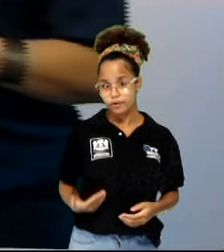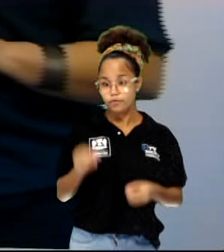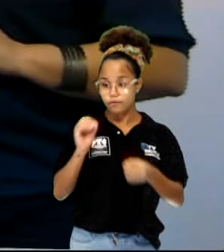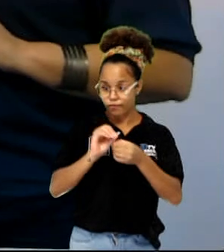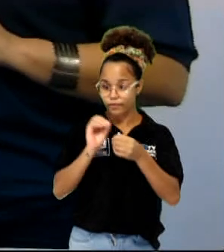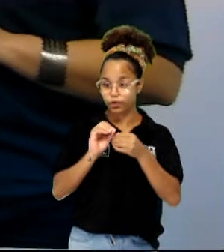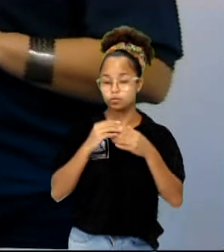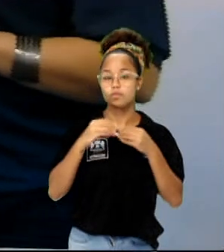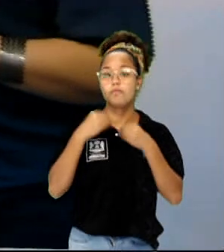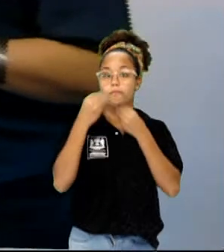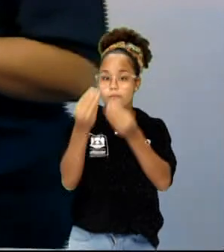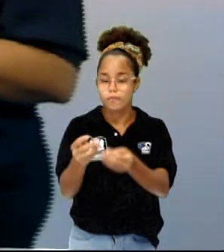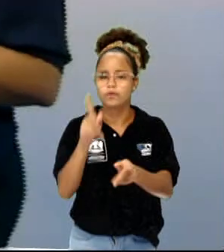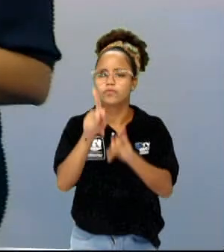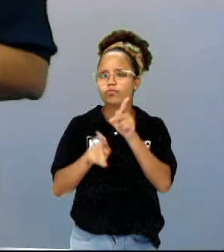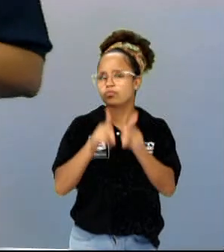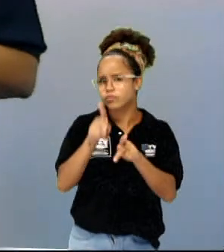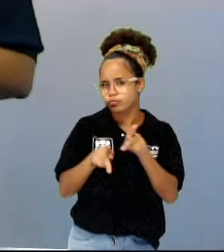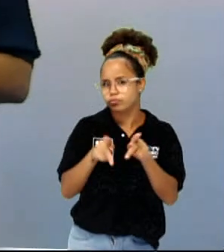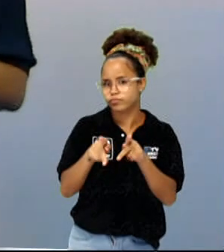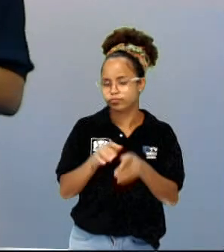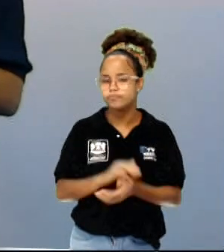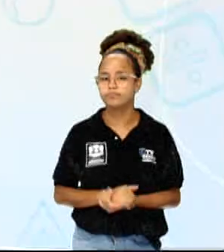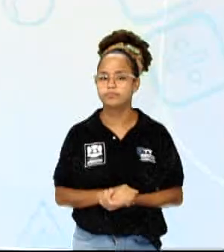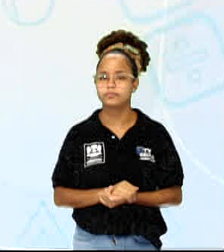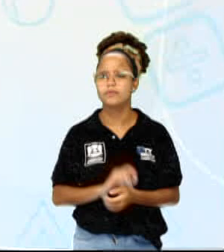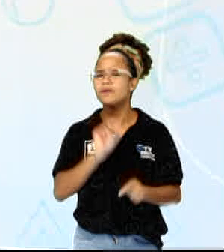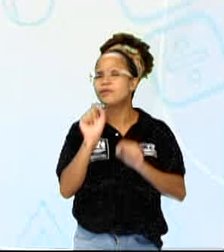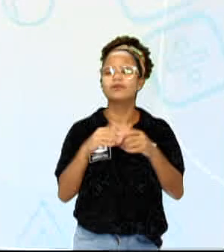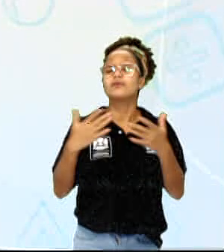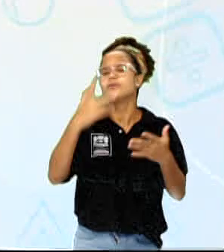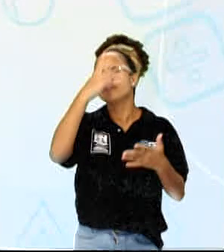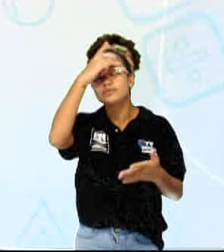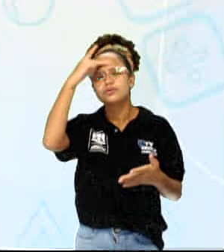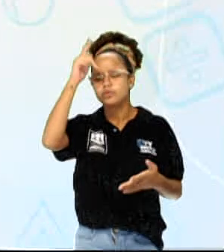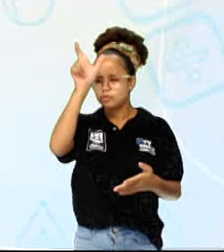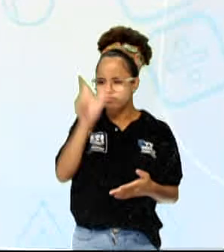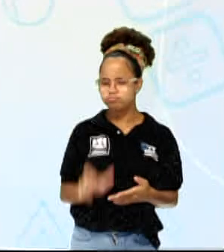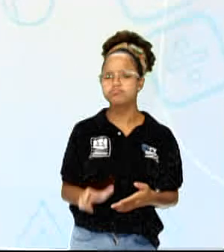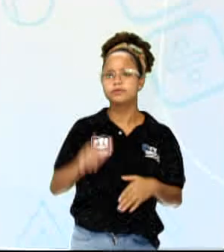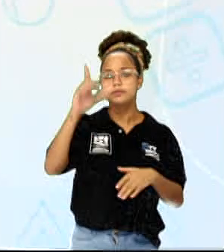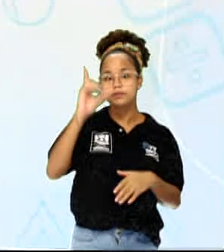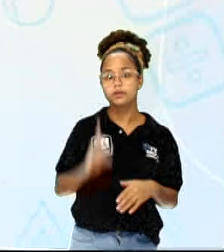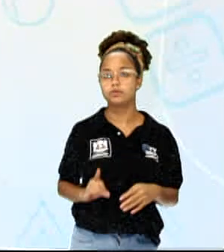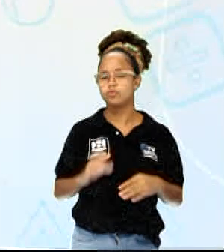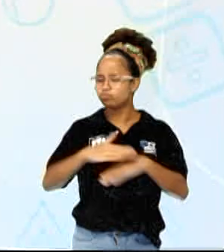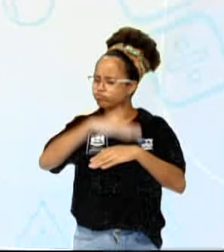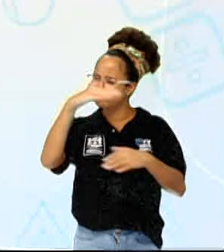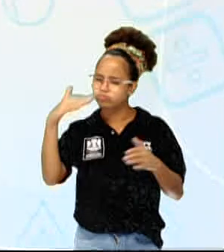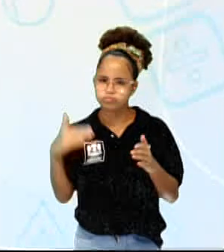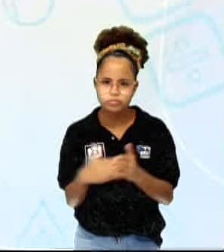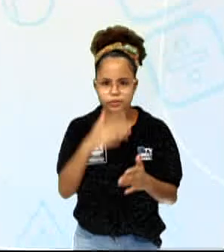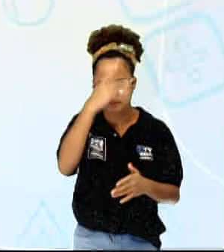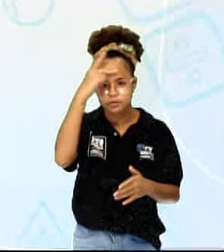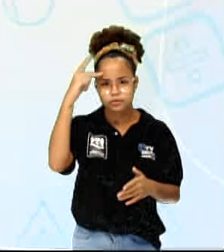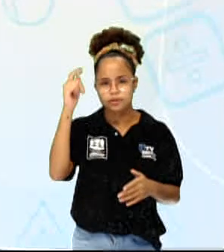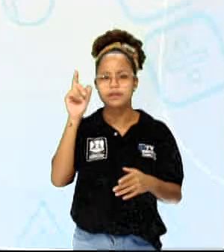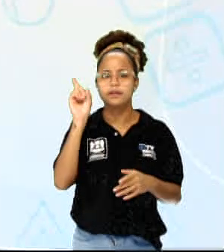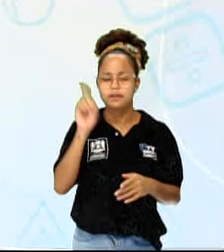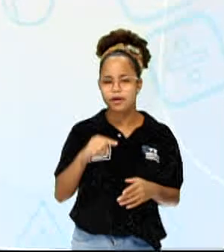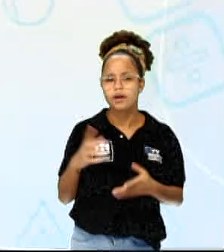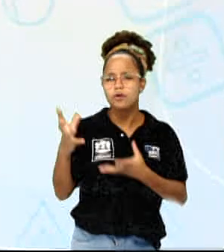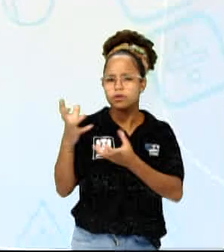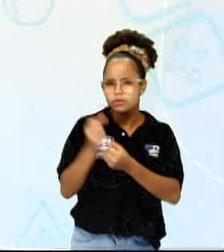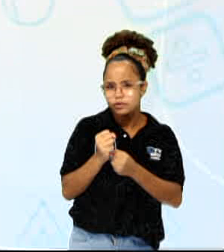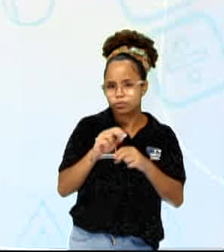E quem é o sujeito de direito? Vamos lá. Toda pessoa que se reconhece protegida por uma